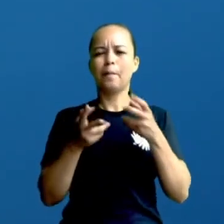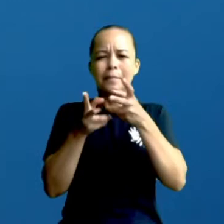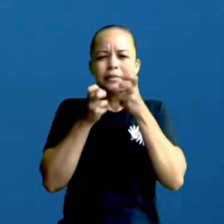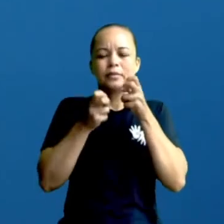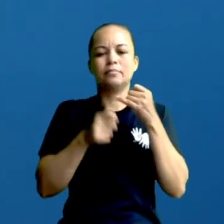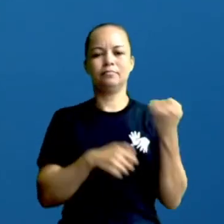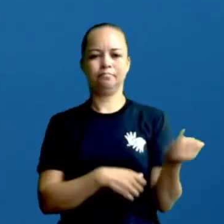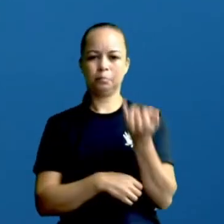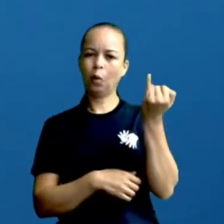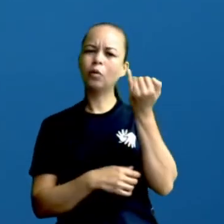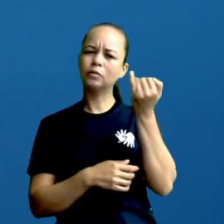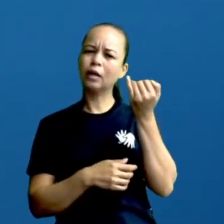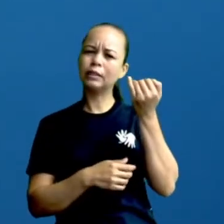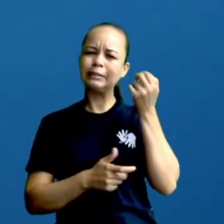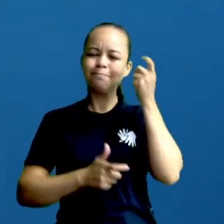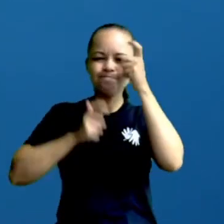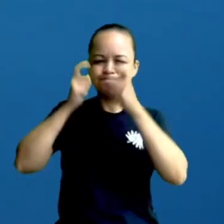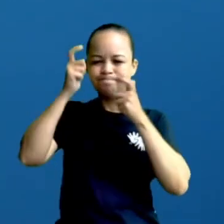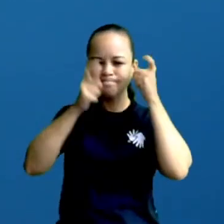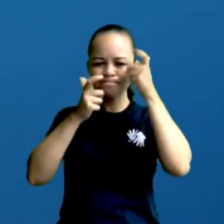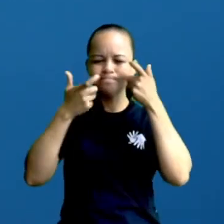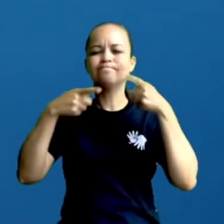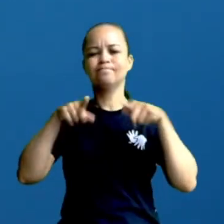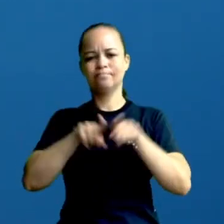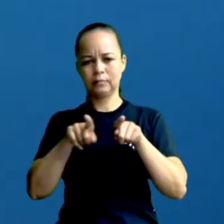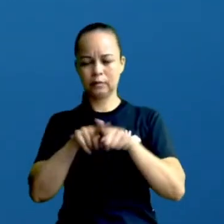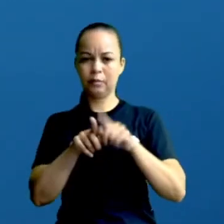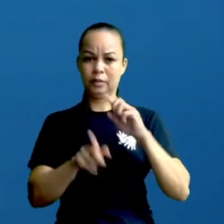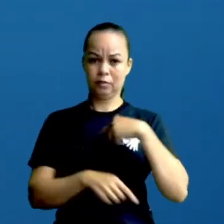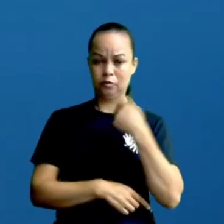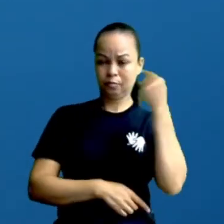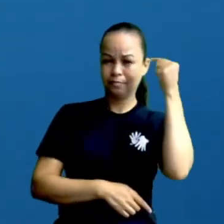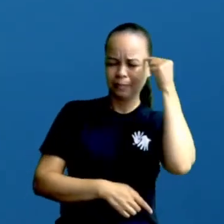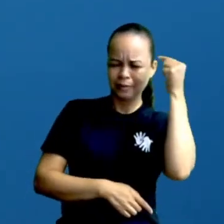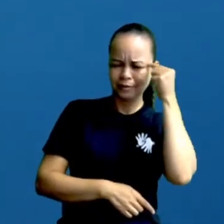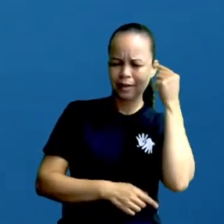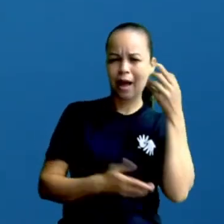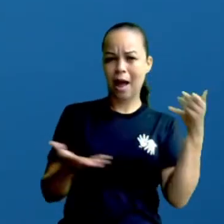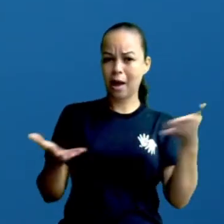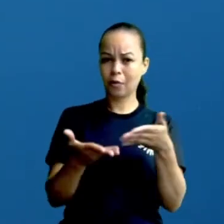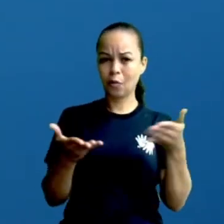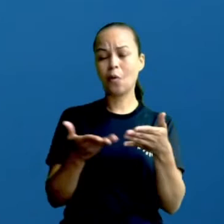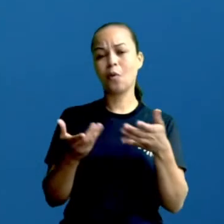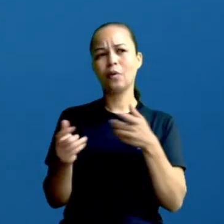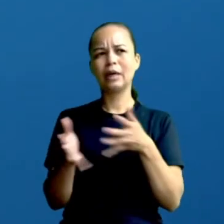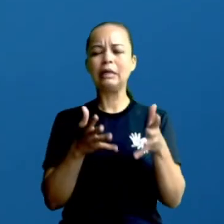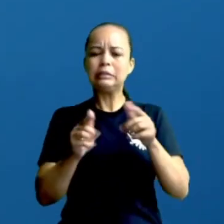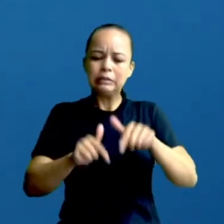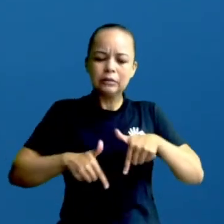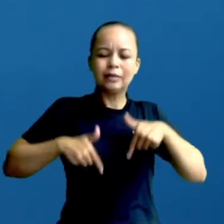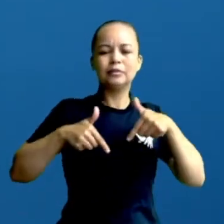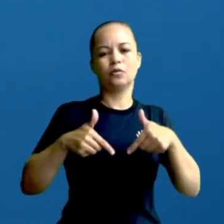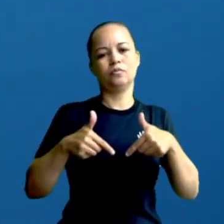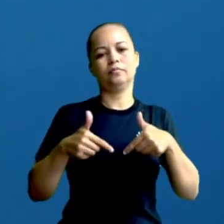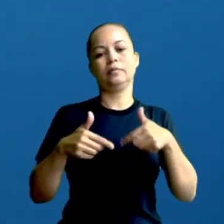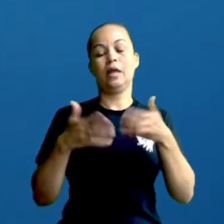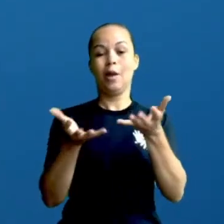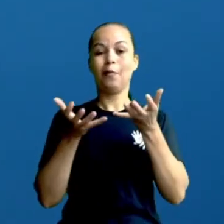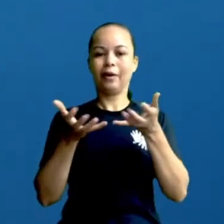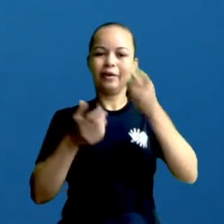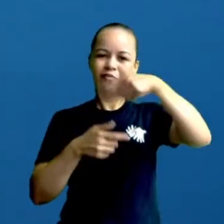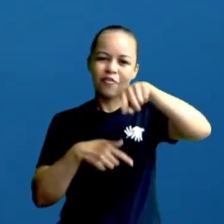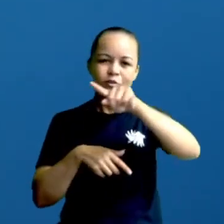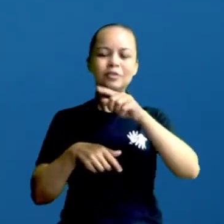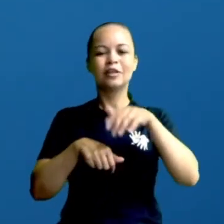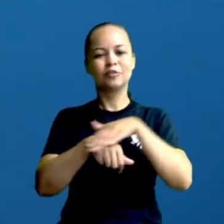tão preocupante ao mesmo tempo, que a gente tem que pensar de agora, né, e ações. Eu queria que vocês conversassem com a turma de